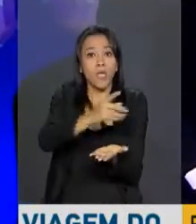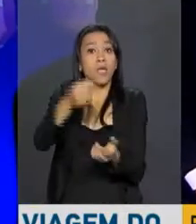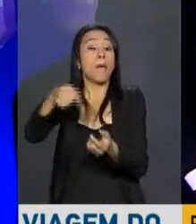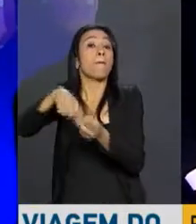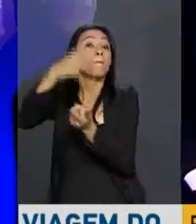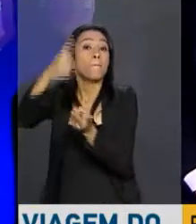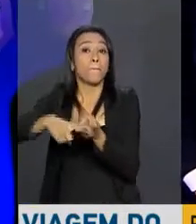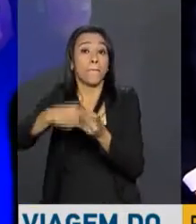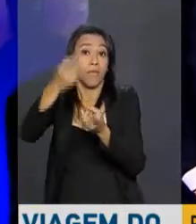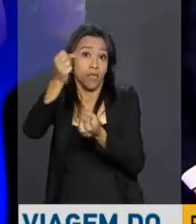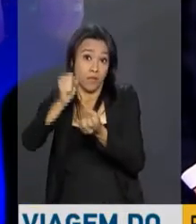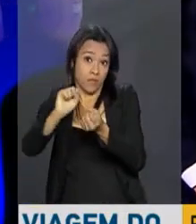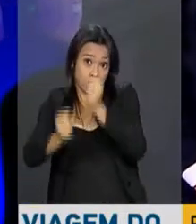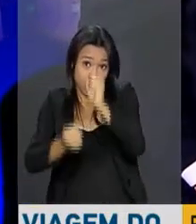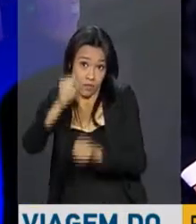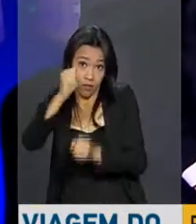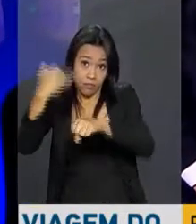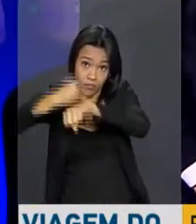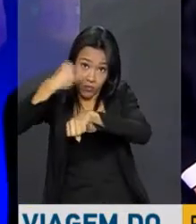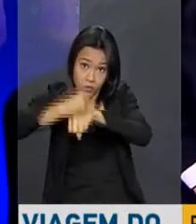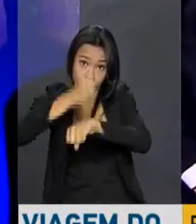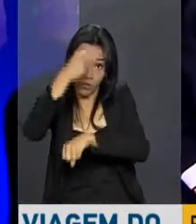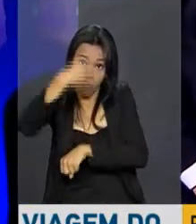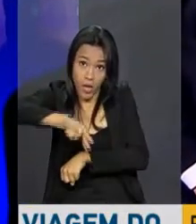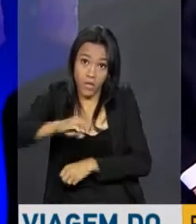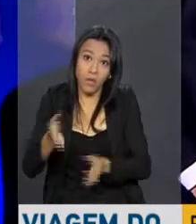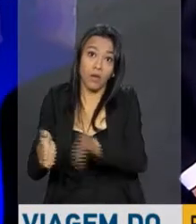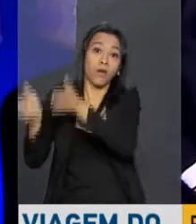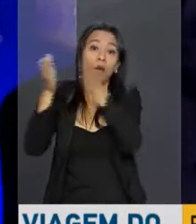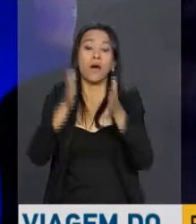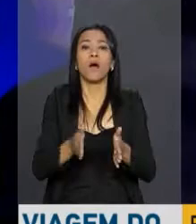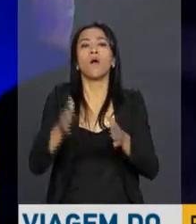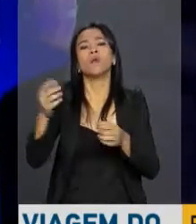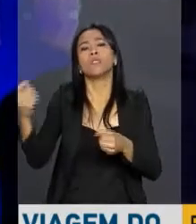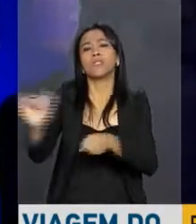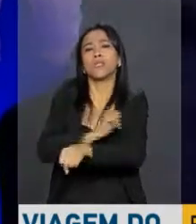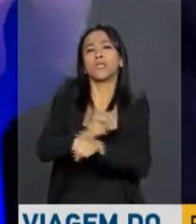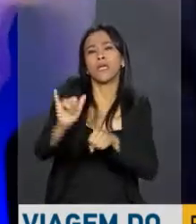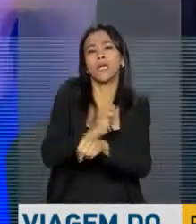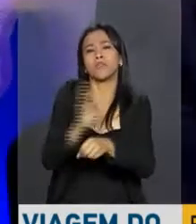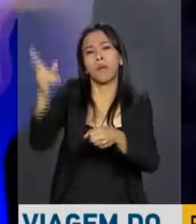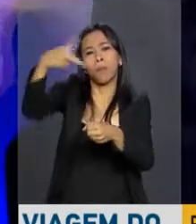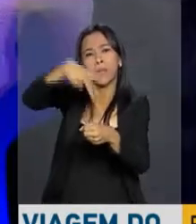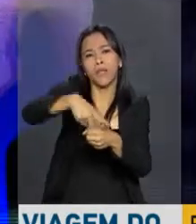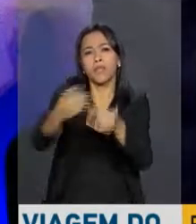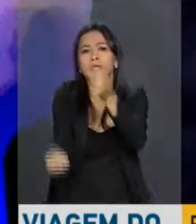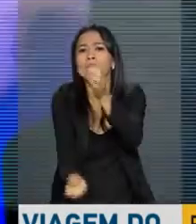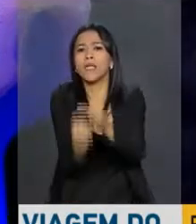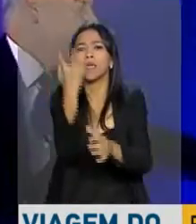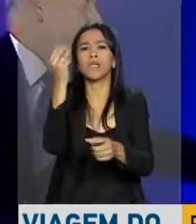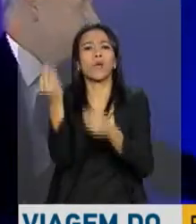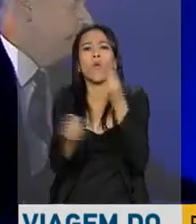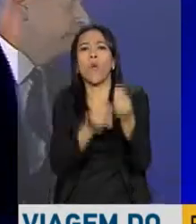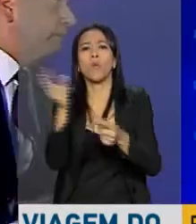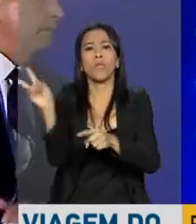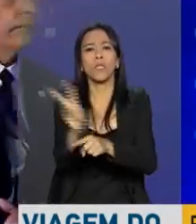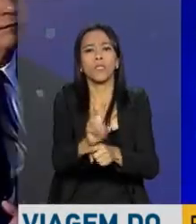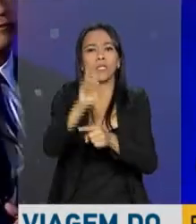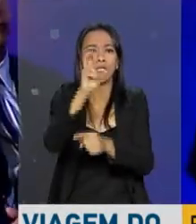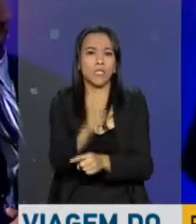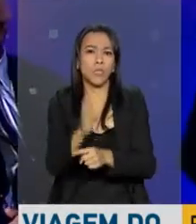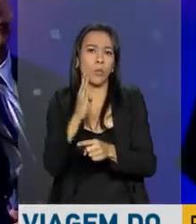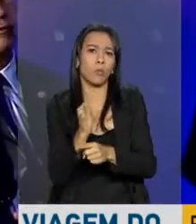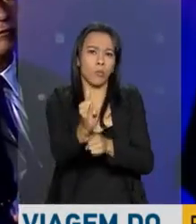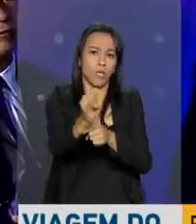de siderurgia no Maranhão, acordo estratégico com a Petrobras, que pode levar à criação de linha de crédito de 5 bilhões